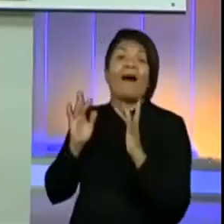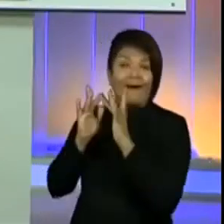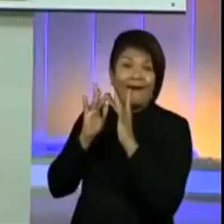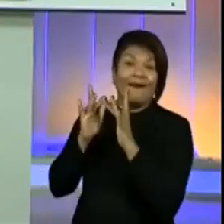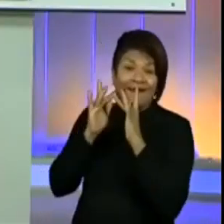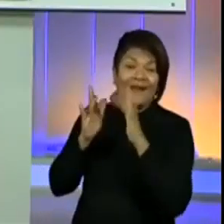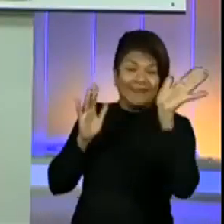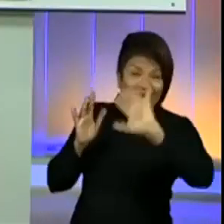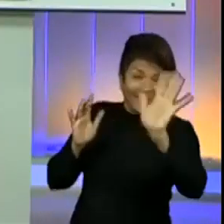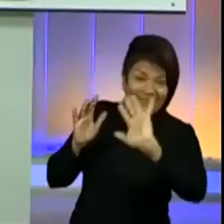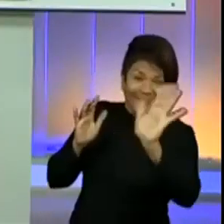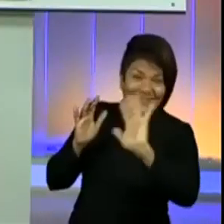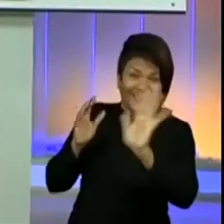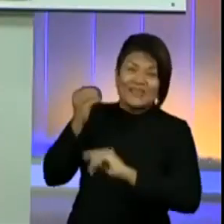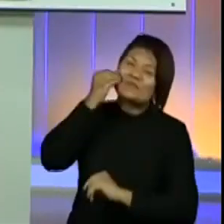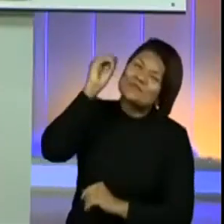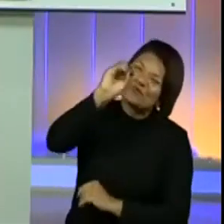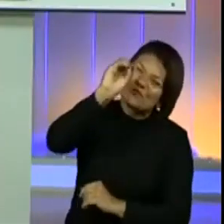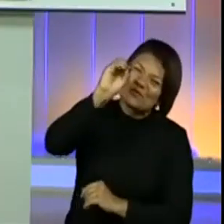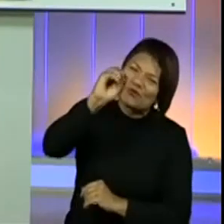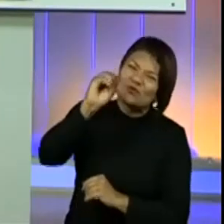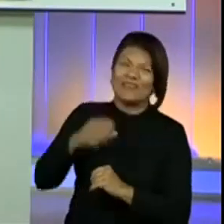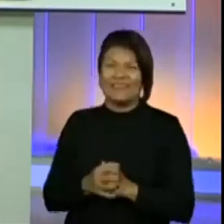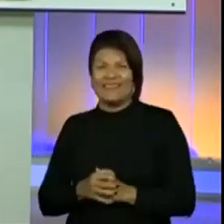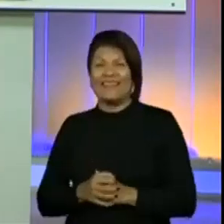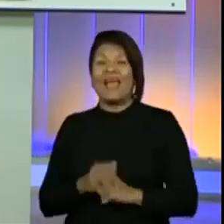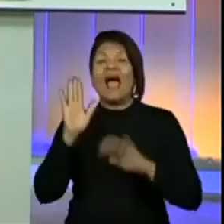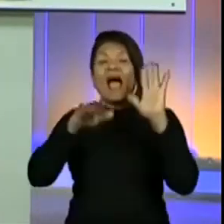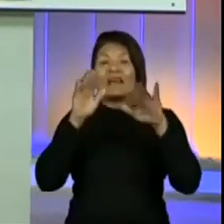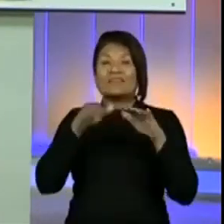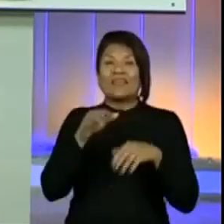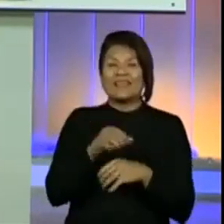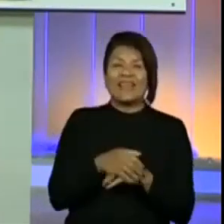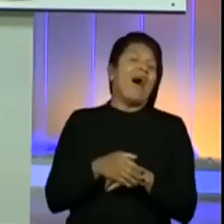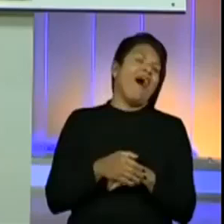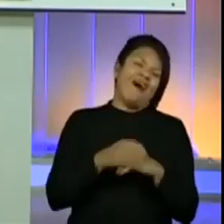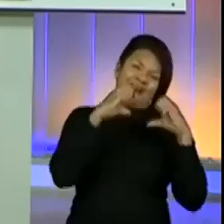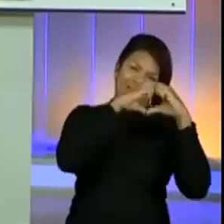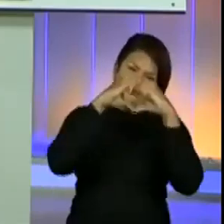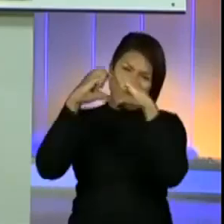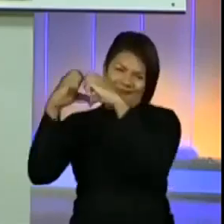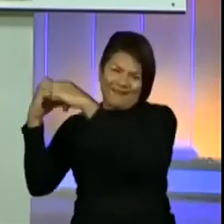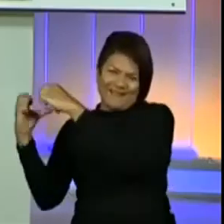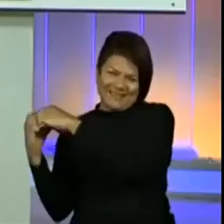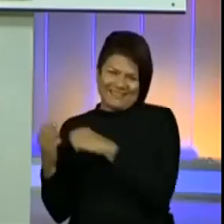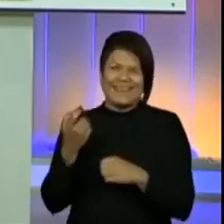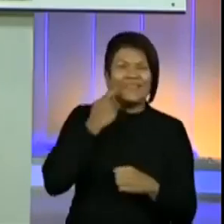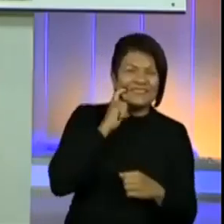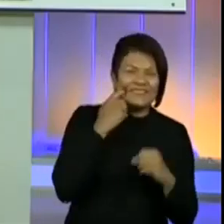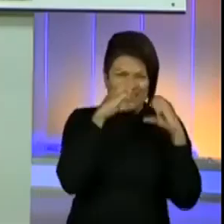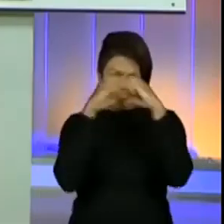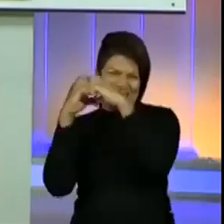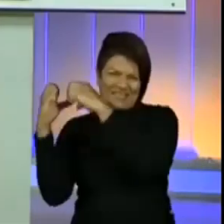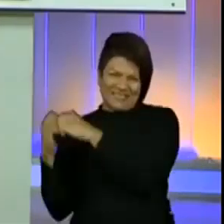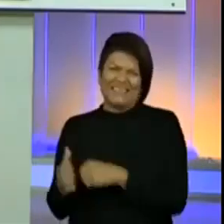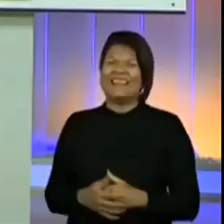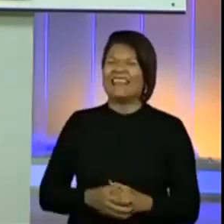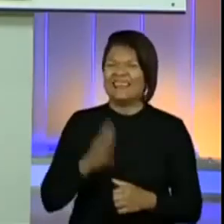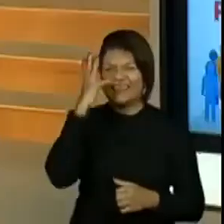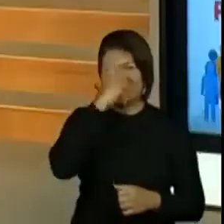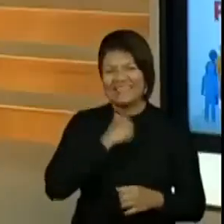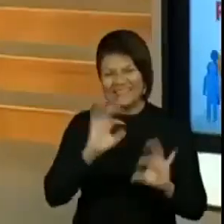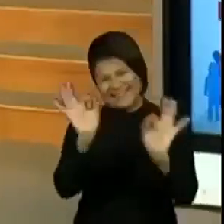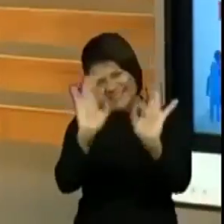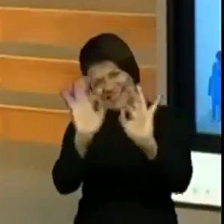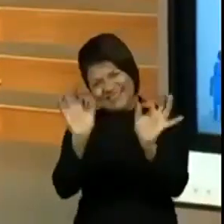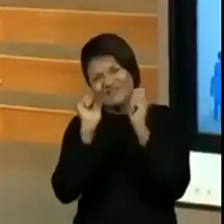Ó, tá assim, oi, Mi, oi, Mi. E aí eles colocam assim, oi, Mi, um monte de coraçãozinho na frente. Ah, olha só, eles são lindos